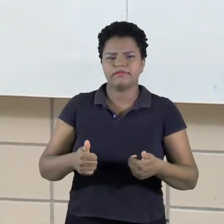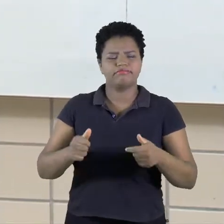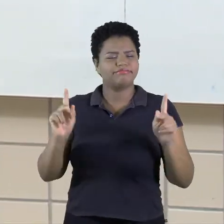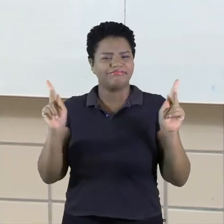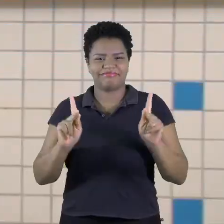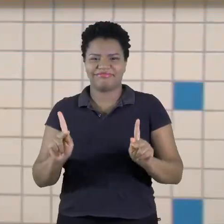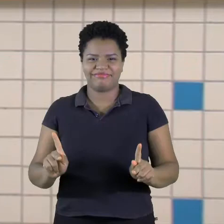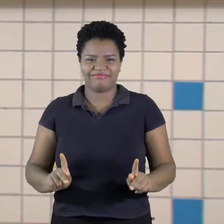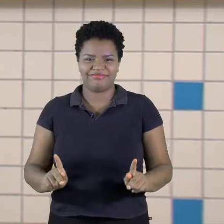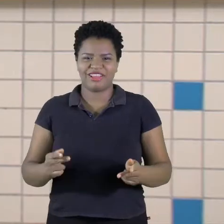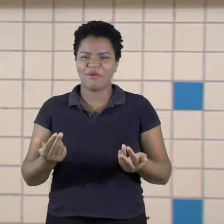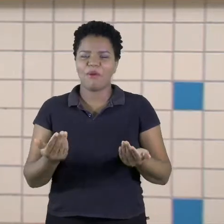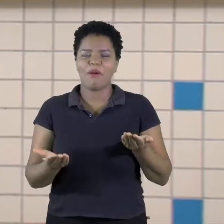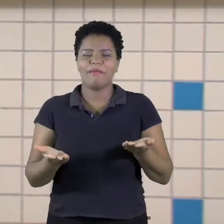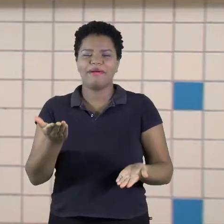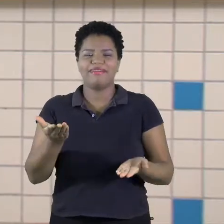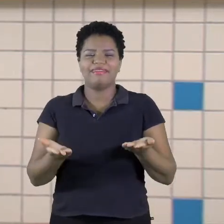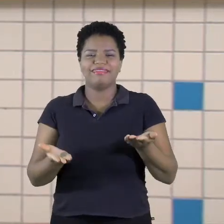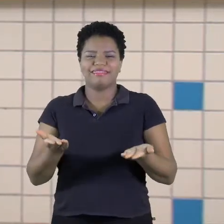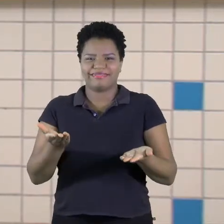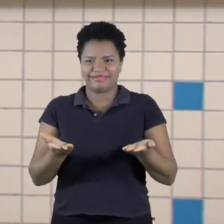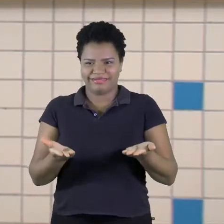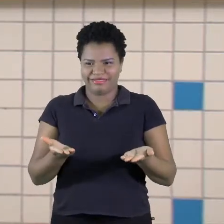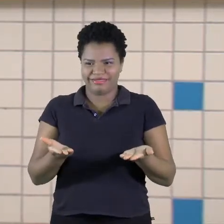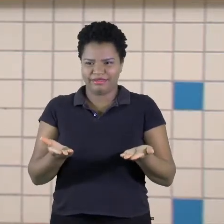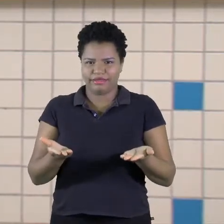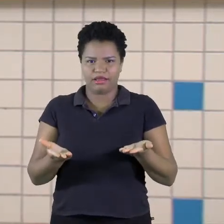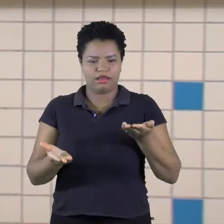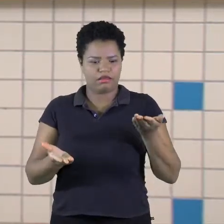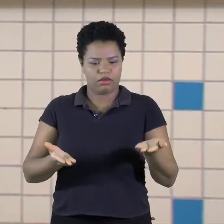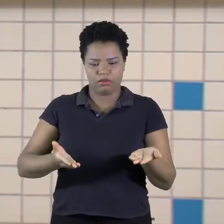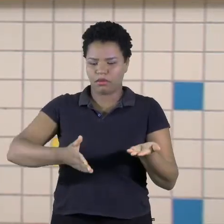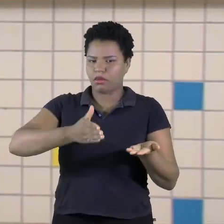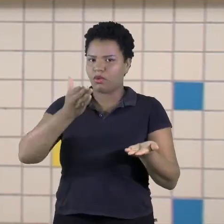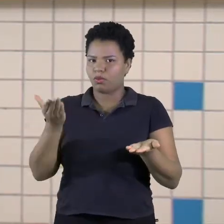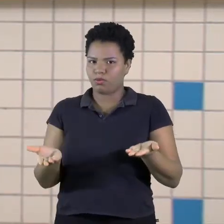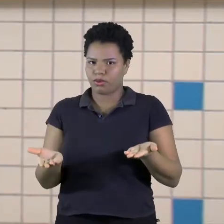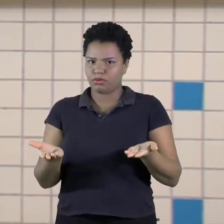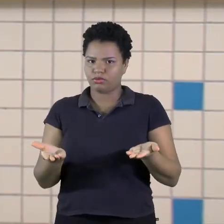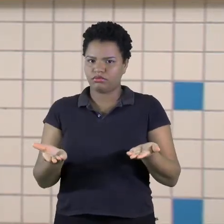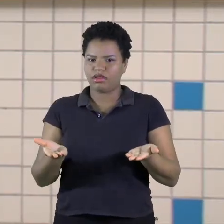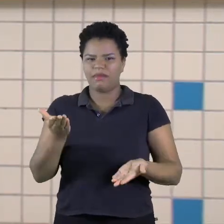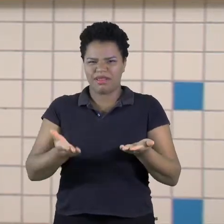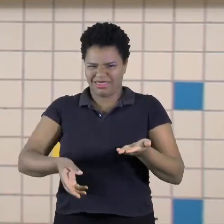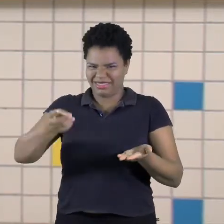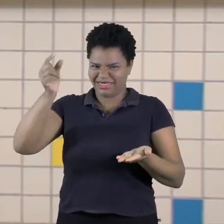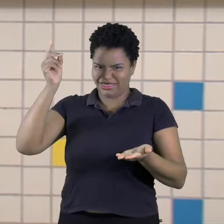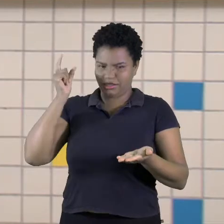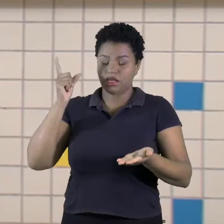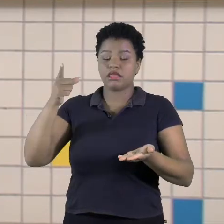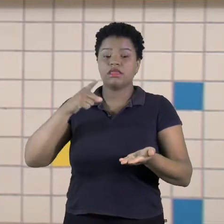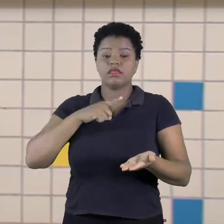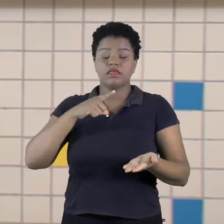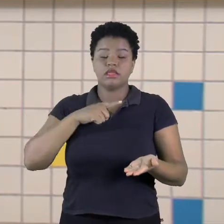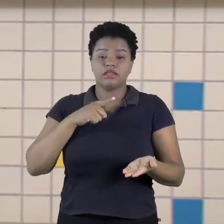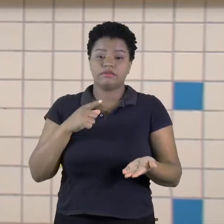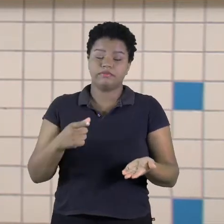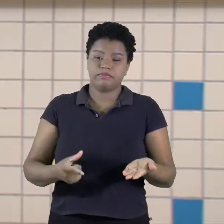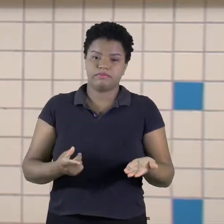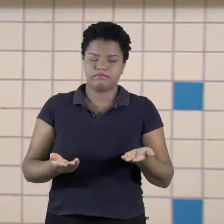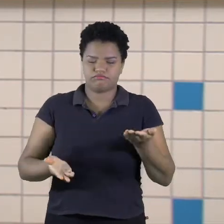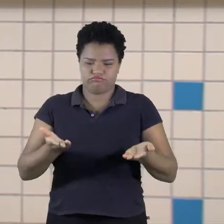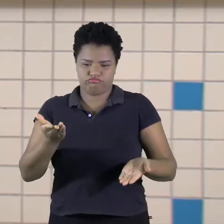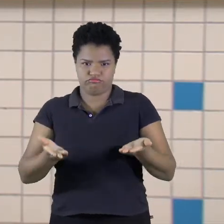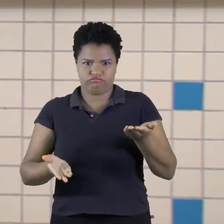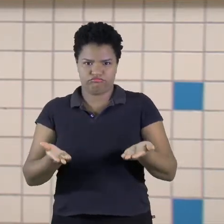Uma balança, a gente tem dois lados, certo? Aquelas balanças antigas. Se por acaso aqui, ó, eu tô com